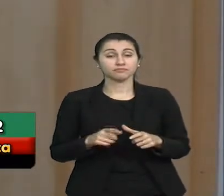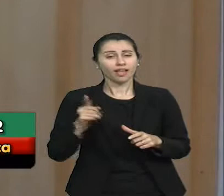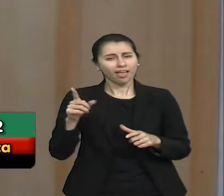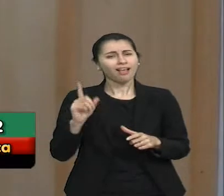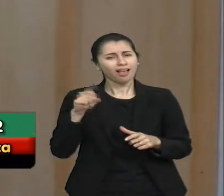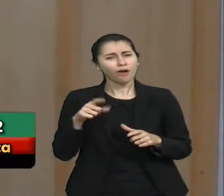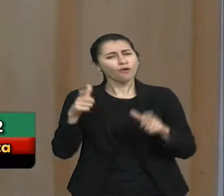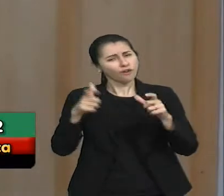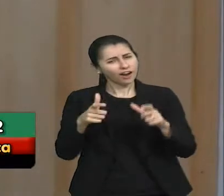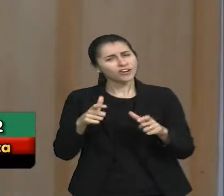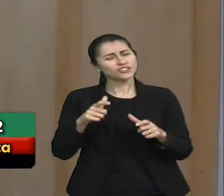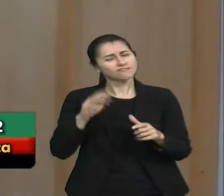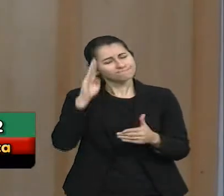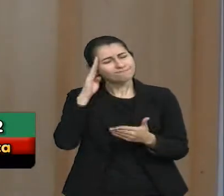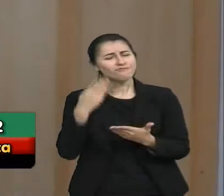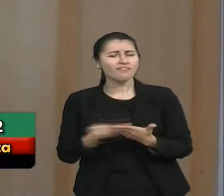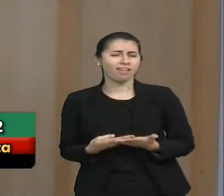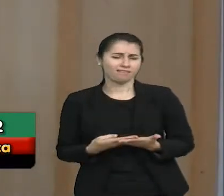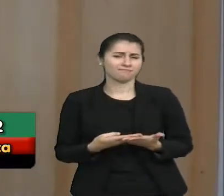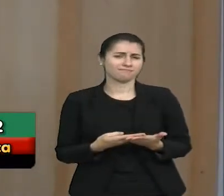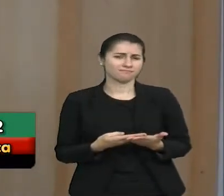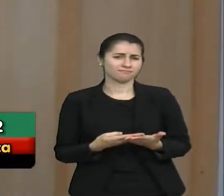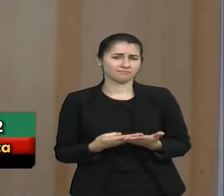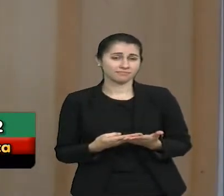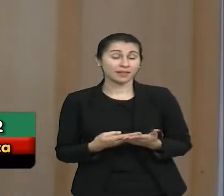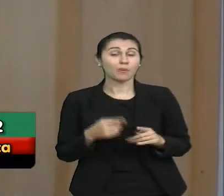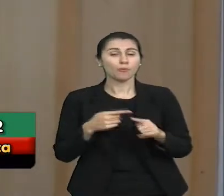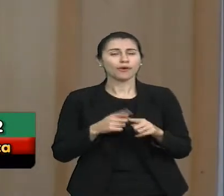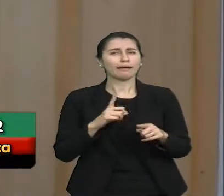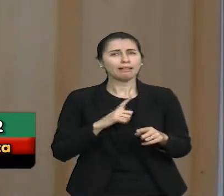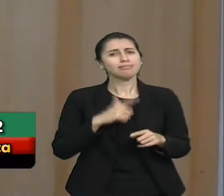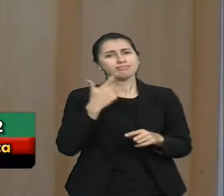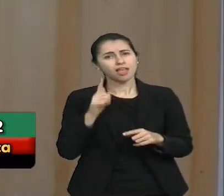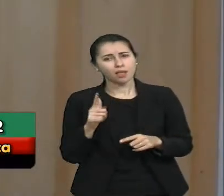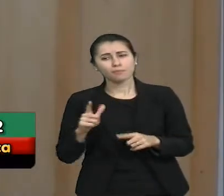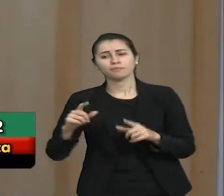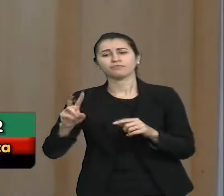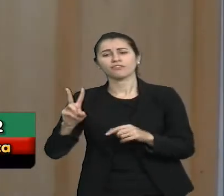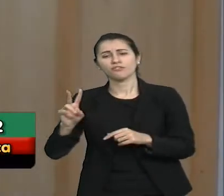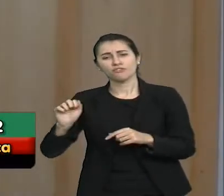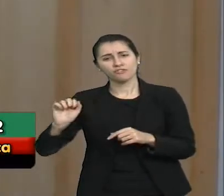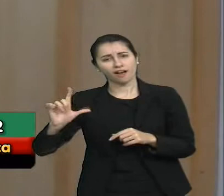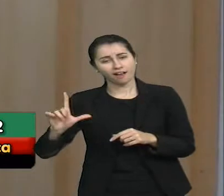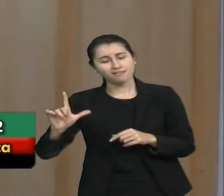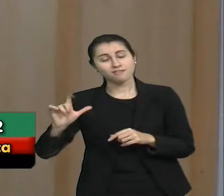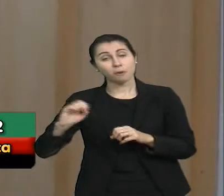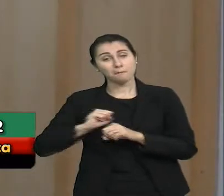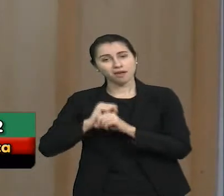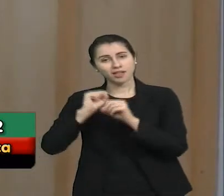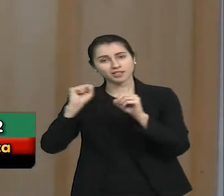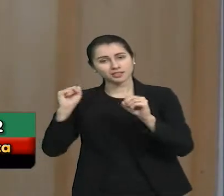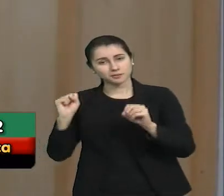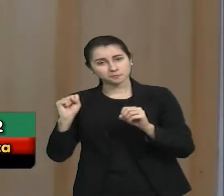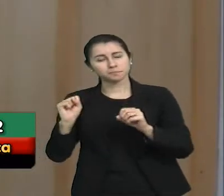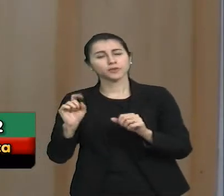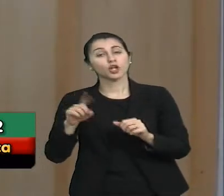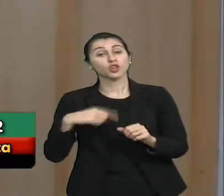fé, porque nós temos o Vale do Amanhecer, nós temos uma igreja que será